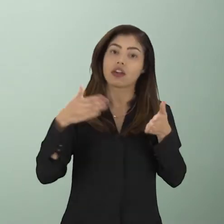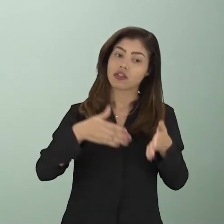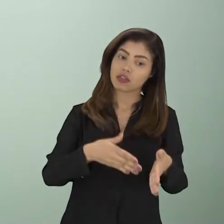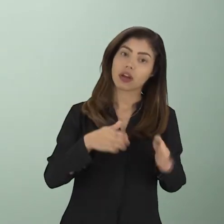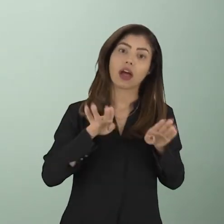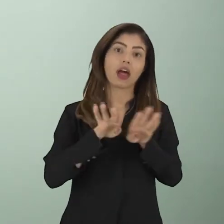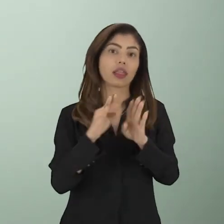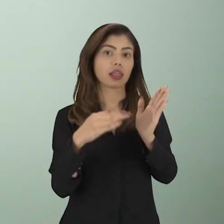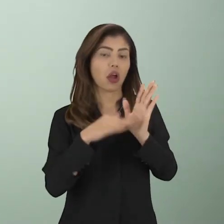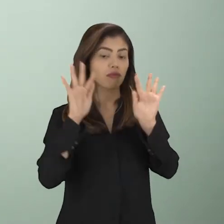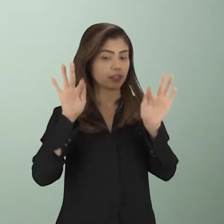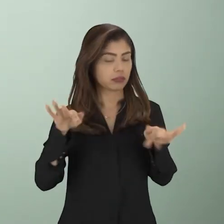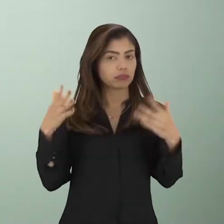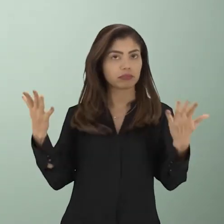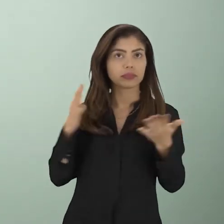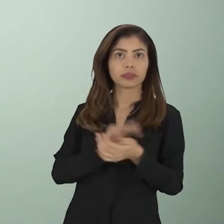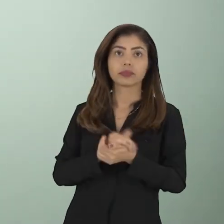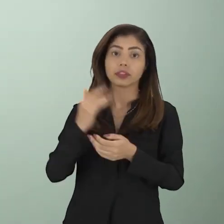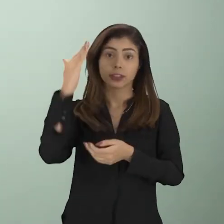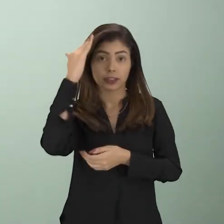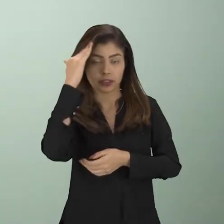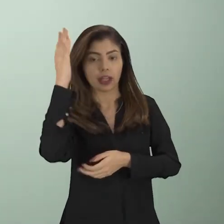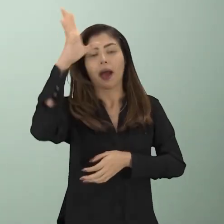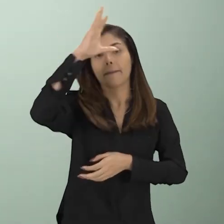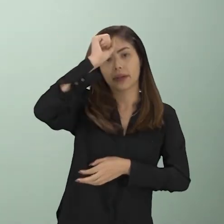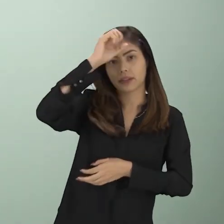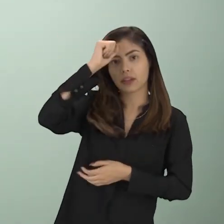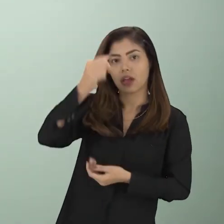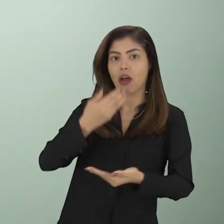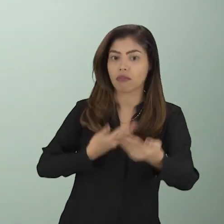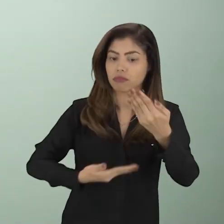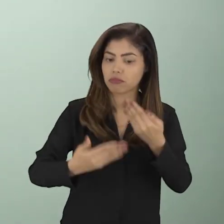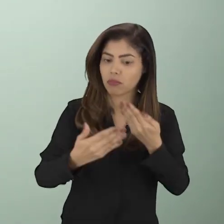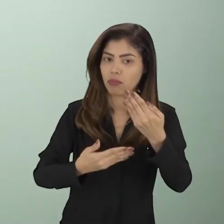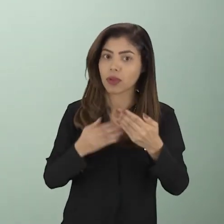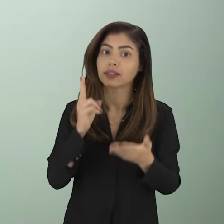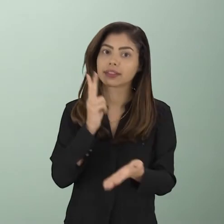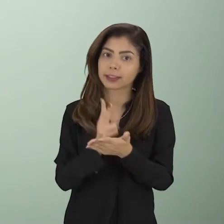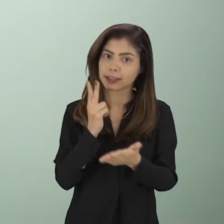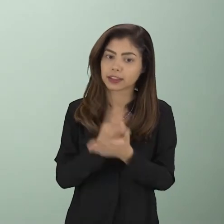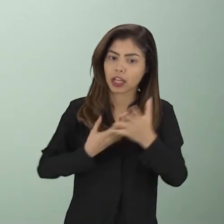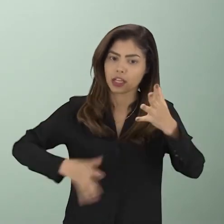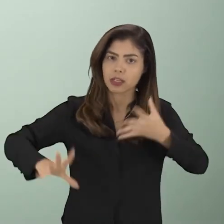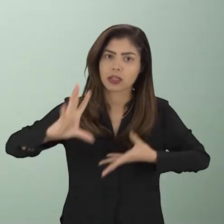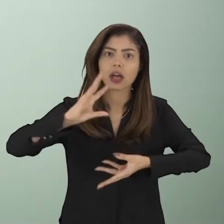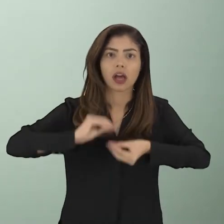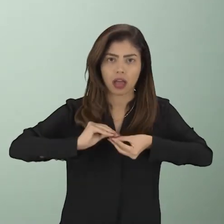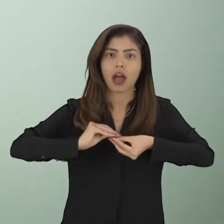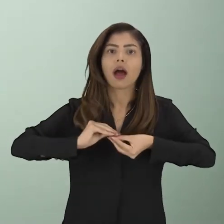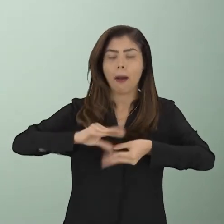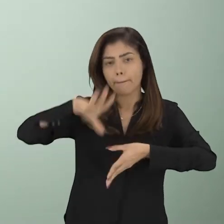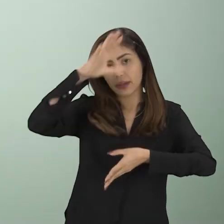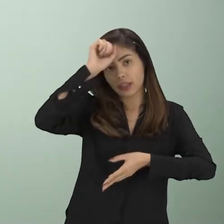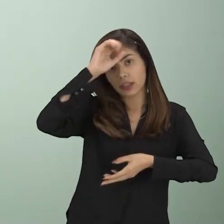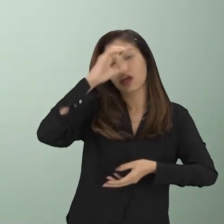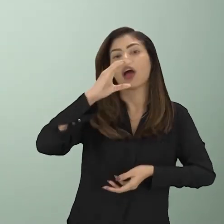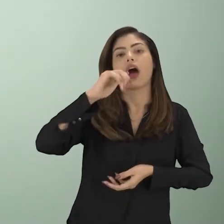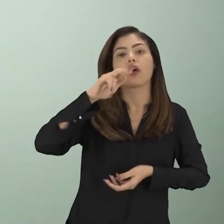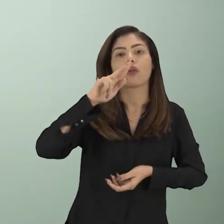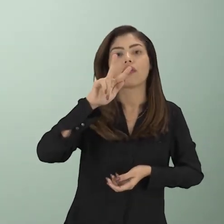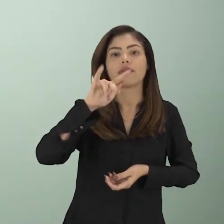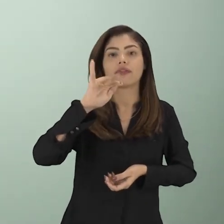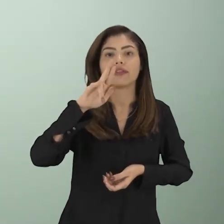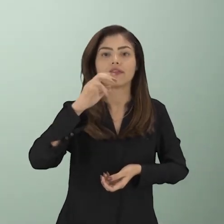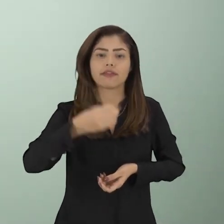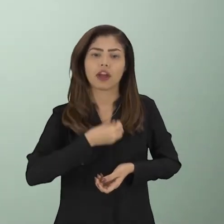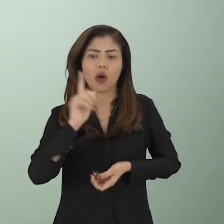chegar a um consenso. Então, se entender, aprender a conviver. Acho que assim a gente resume ética. E isso aí seria